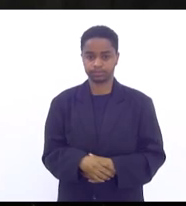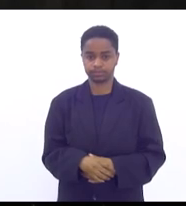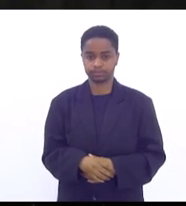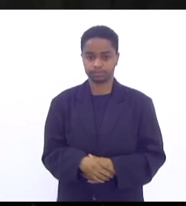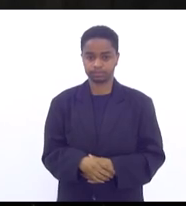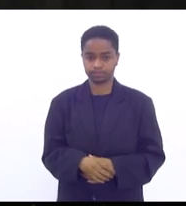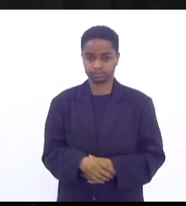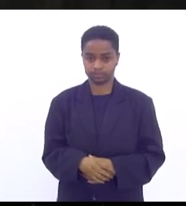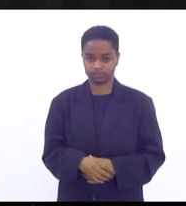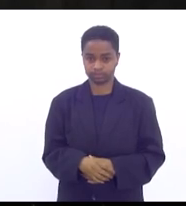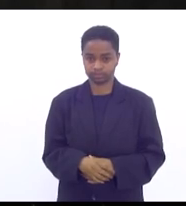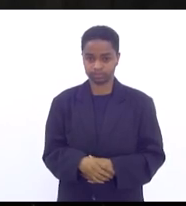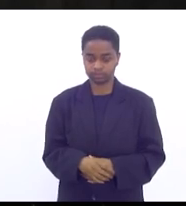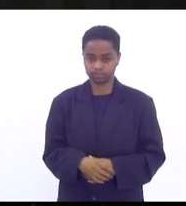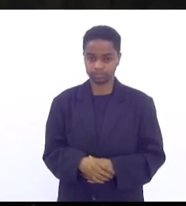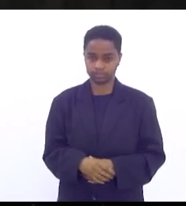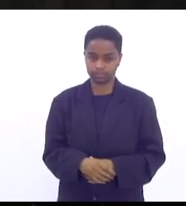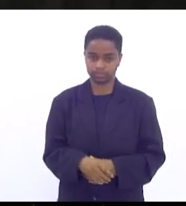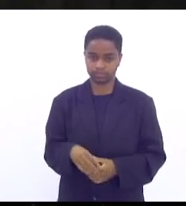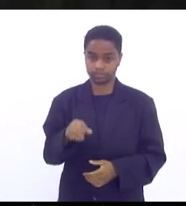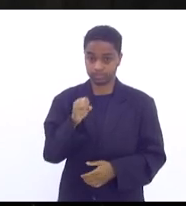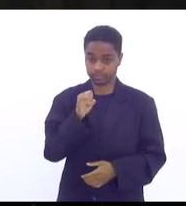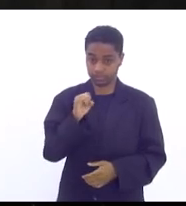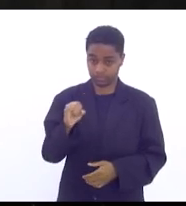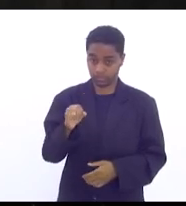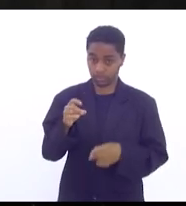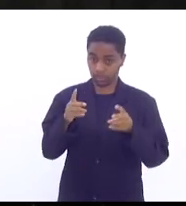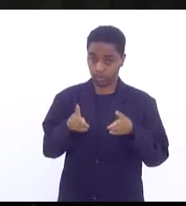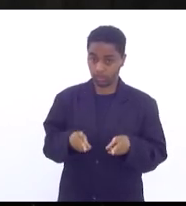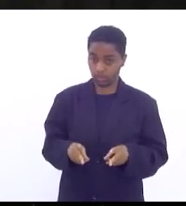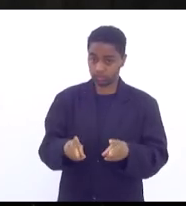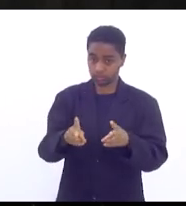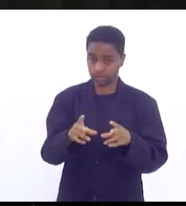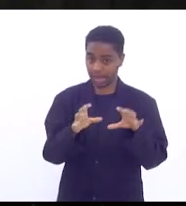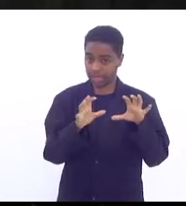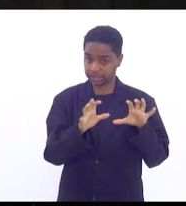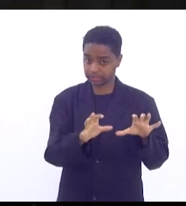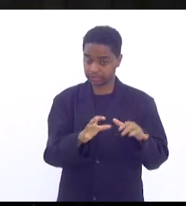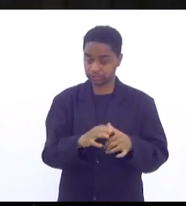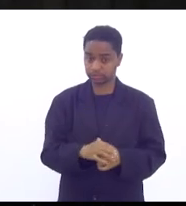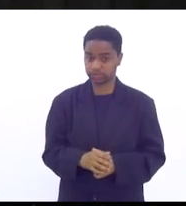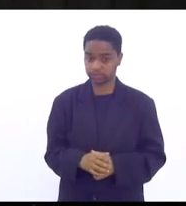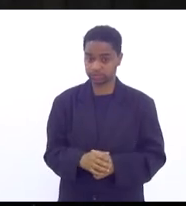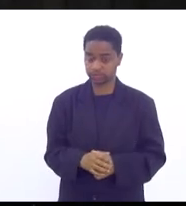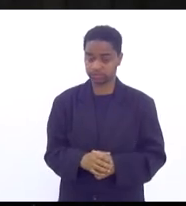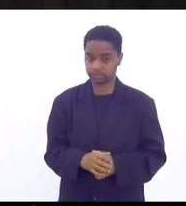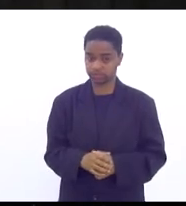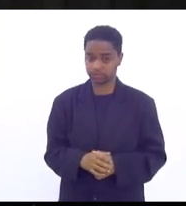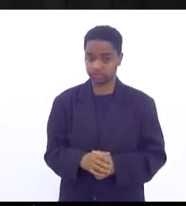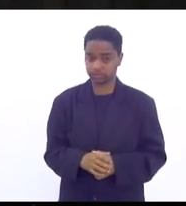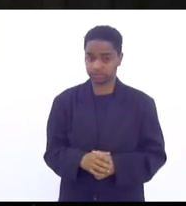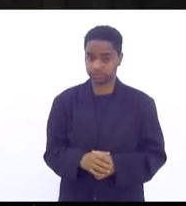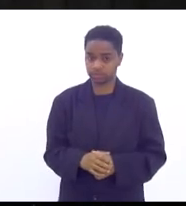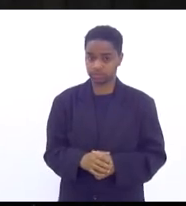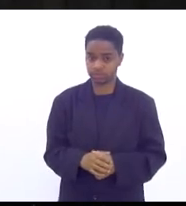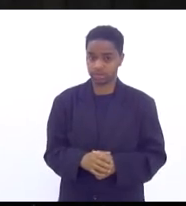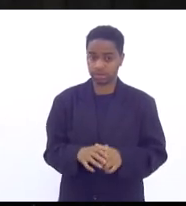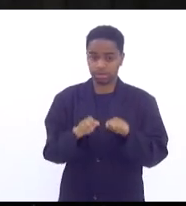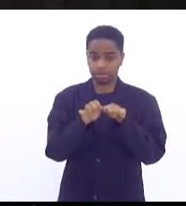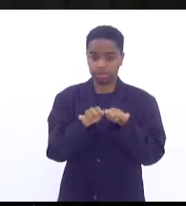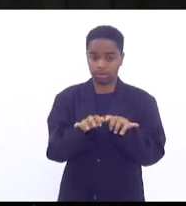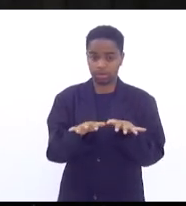Se mantido o atual ritmo de disseminação dos cracudos,